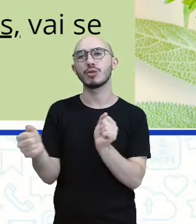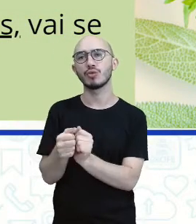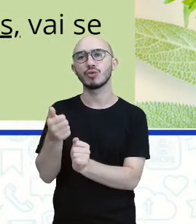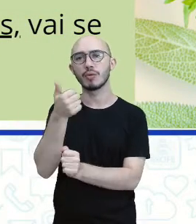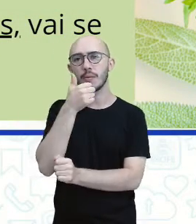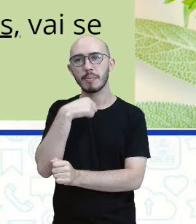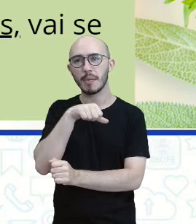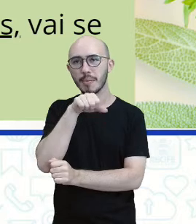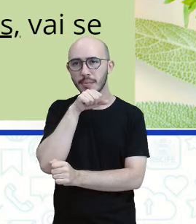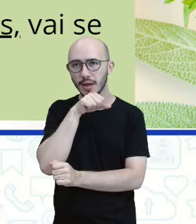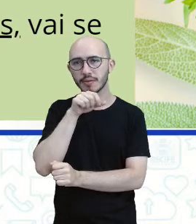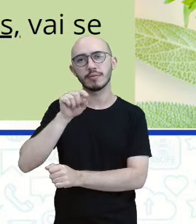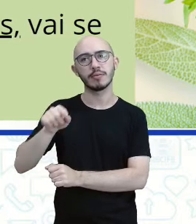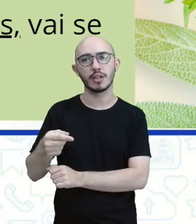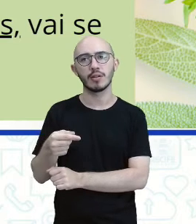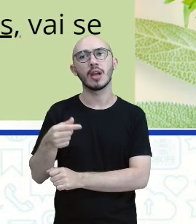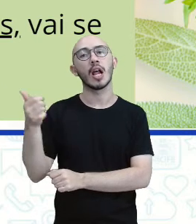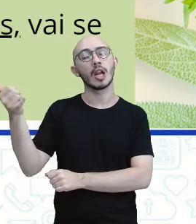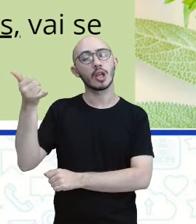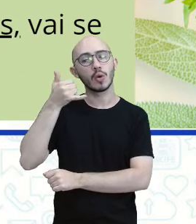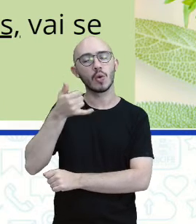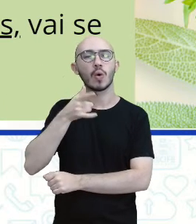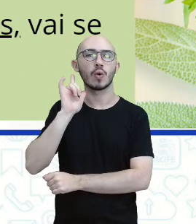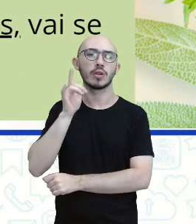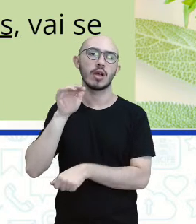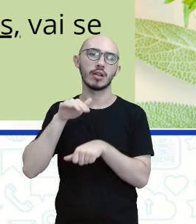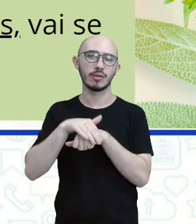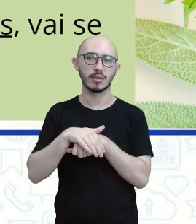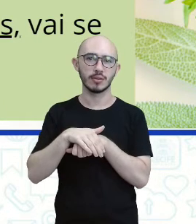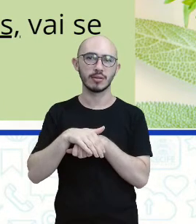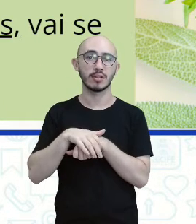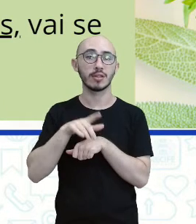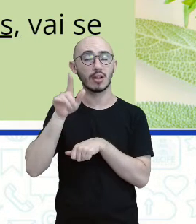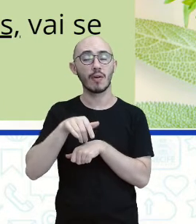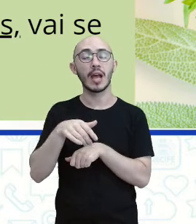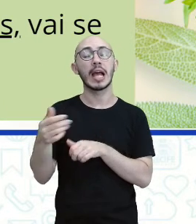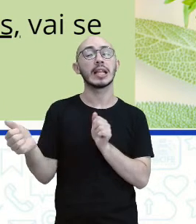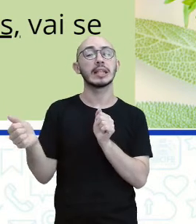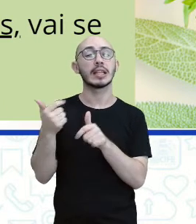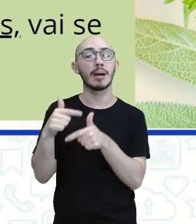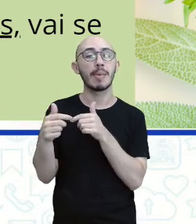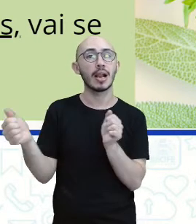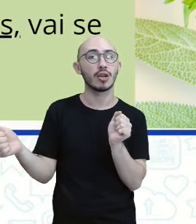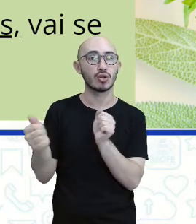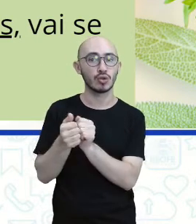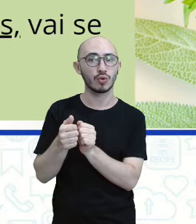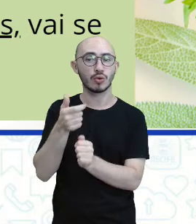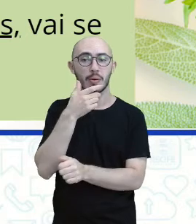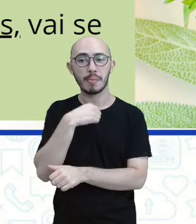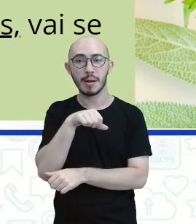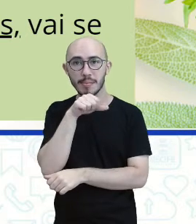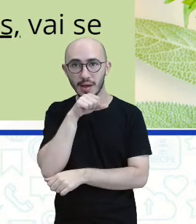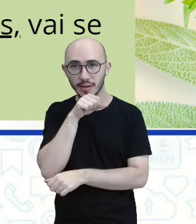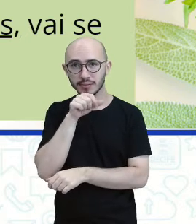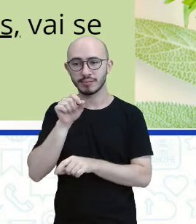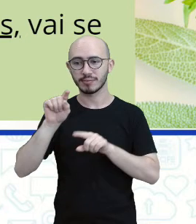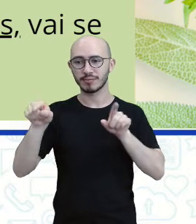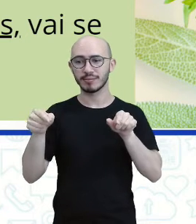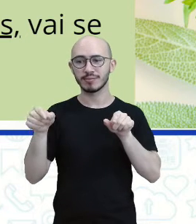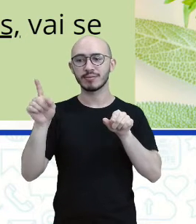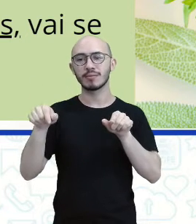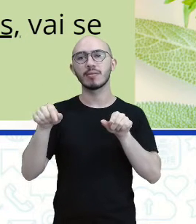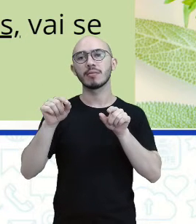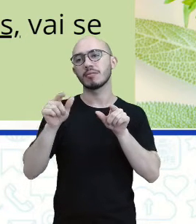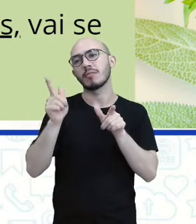é o quê? Uma oração acessória. É uma oração subordinada, adjetiva explicativa, que traz uma informação acessória que pode